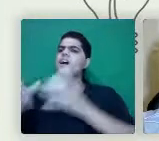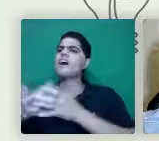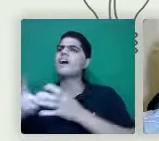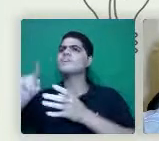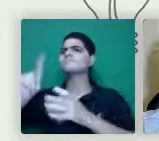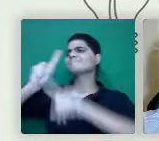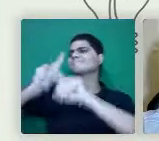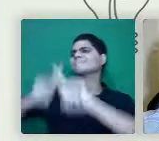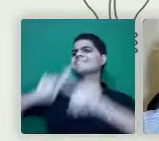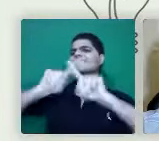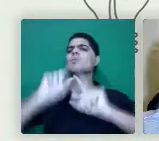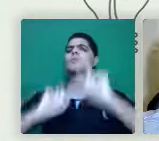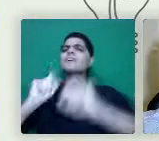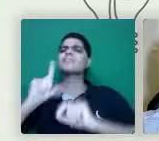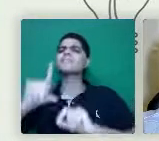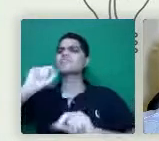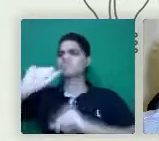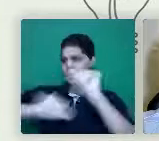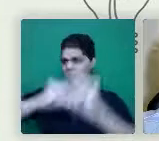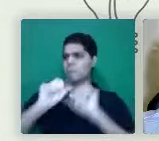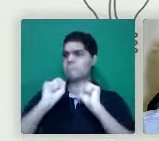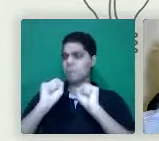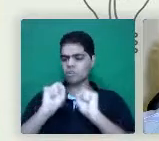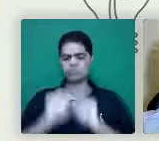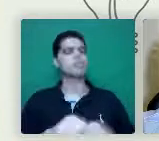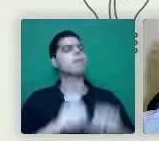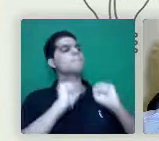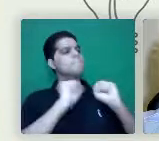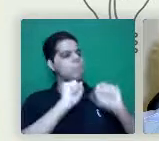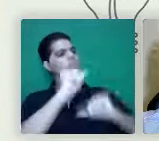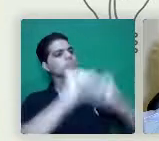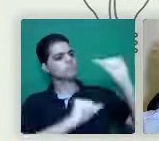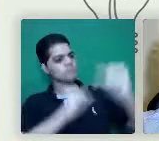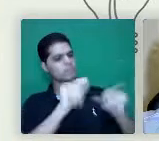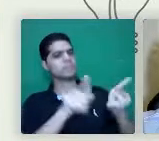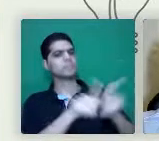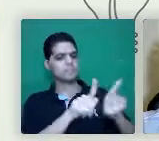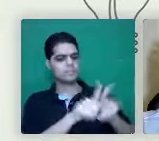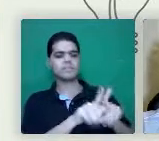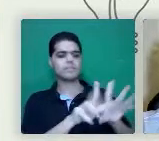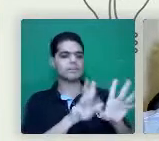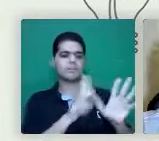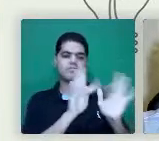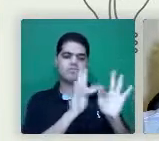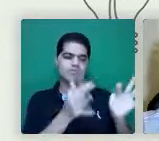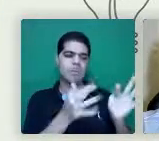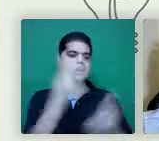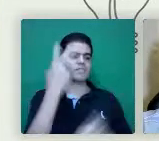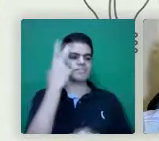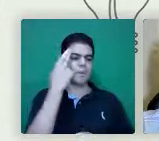tem problema? Não tem problema, antes da maratona você vai poder trocar, tá? Só um, tem gente querendo fazer,